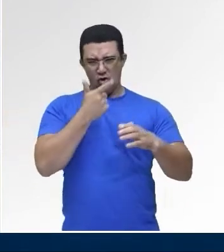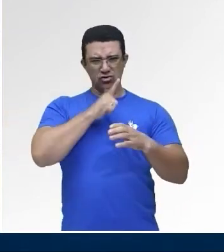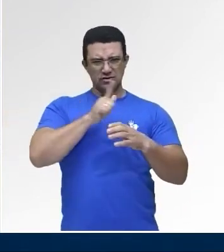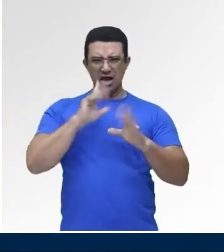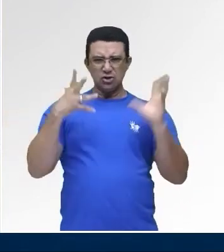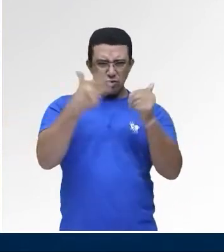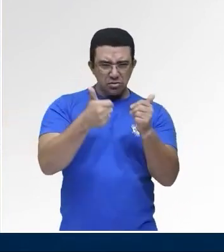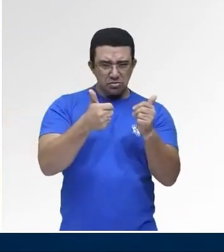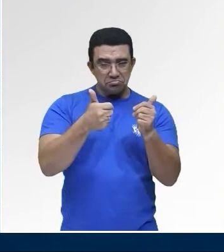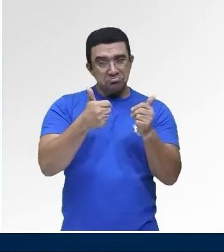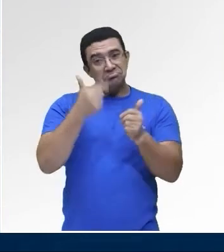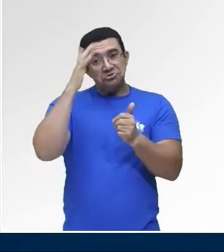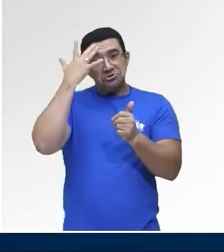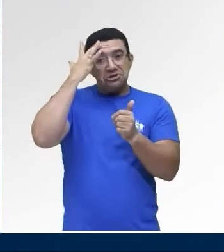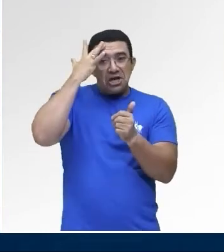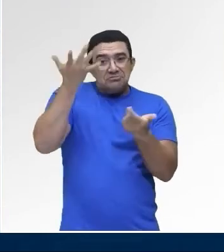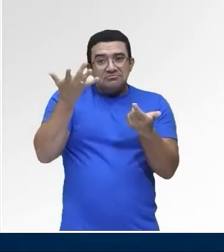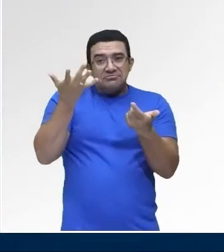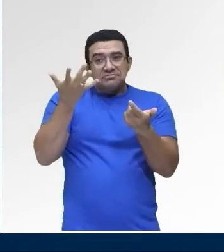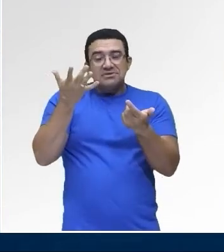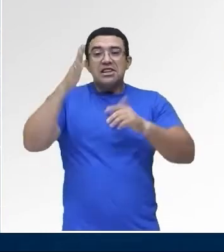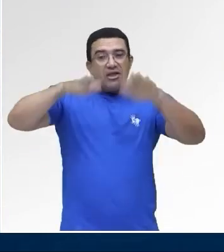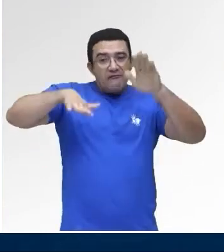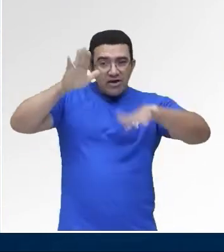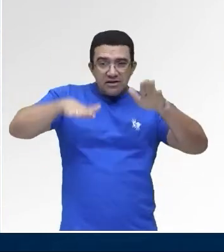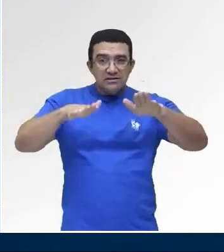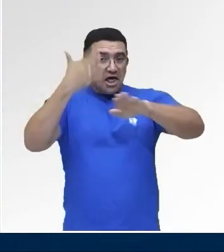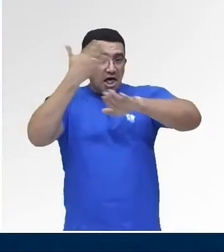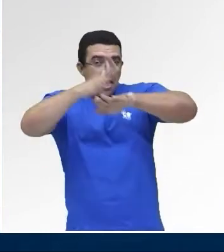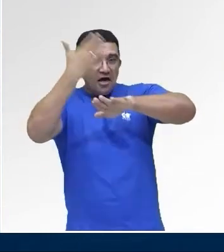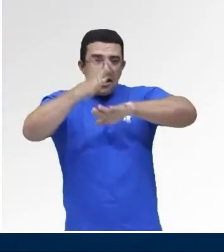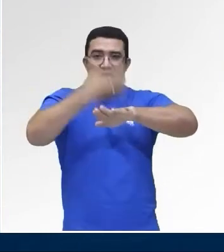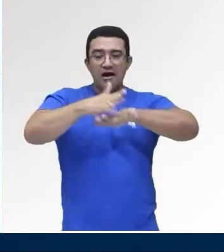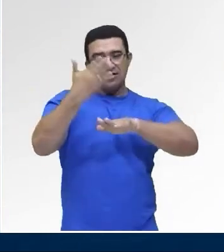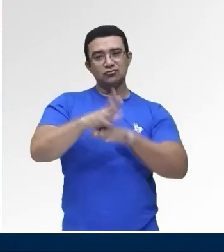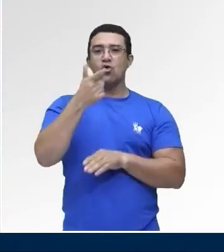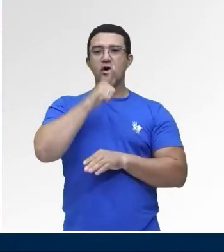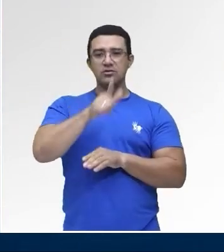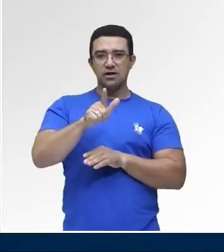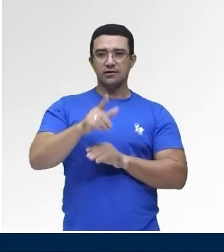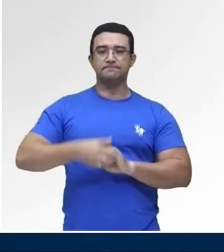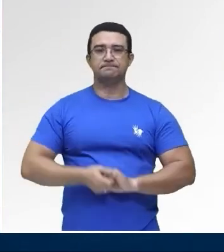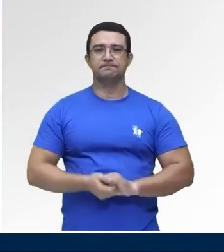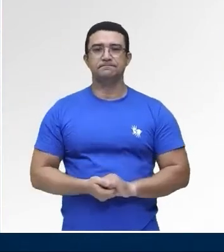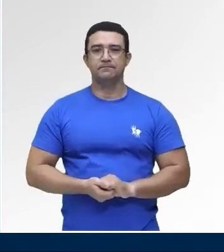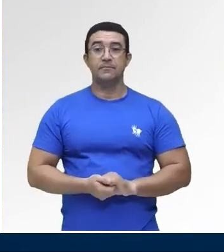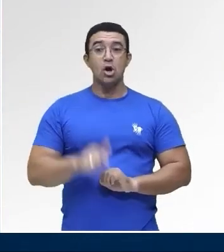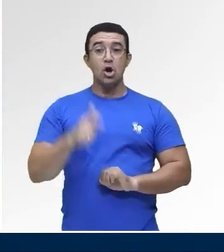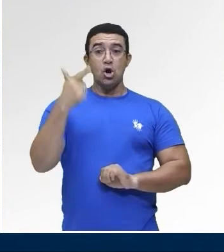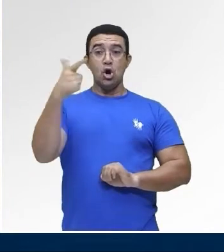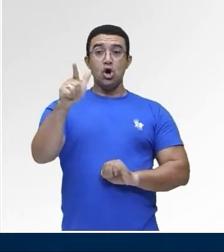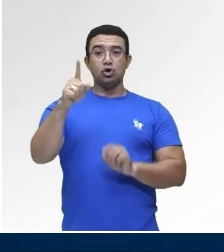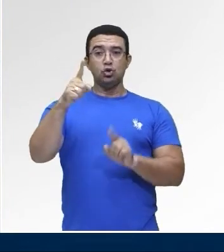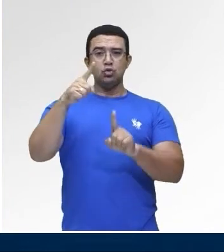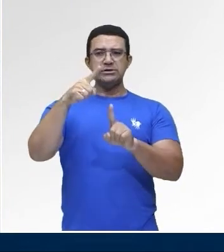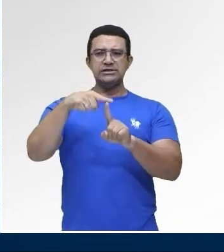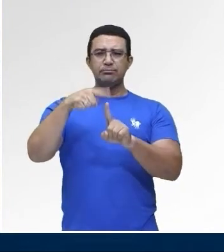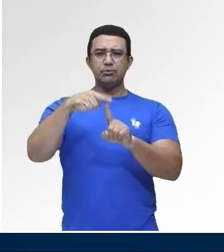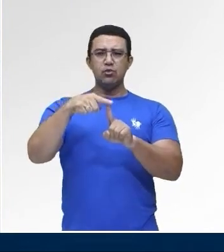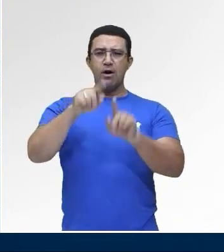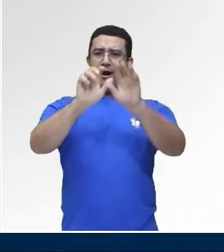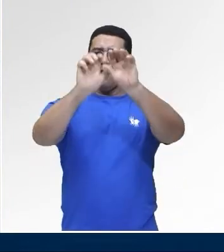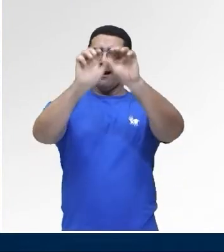né? E aí nós temos também um outro tipo de arte, que é chamada de natureza morta,